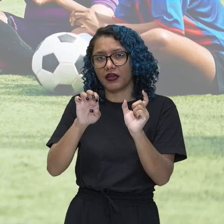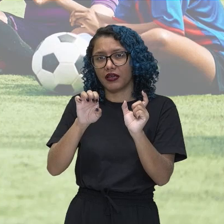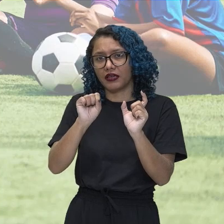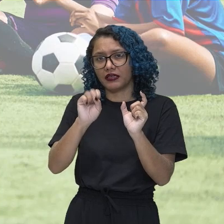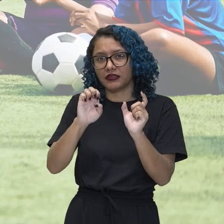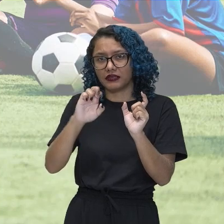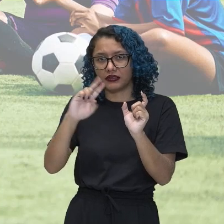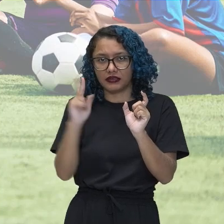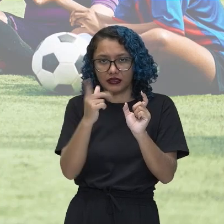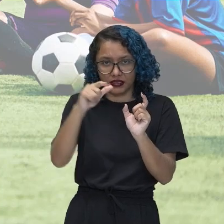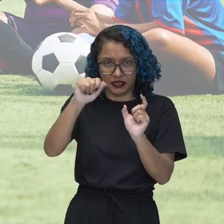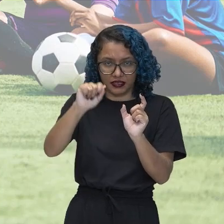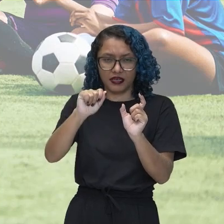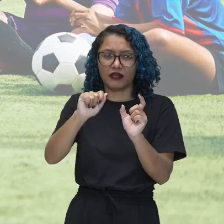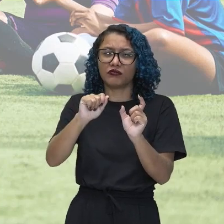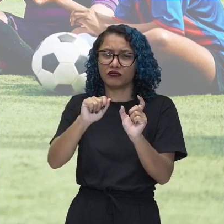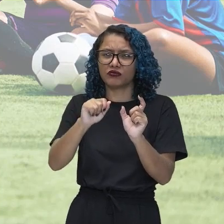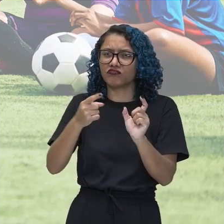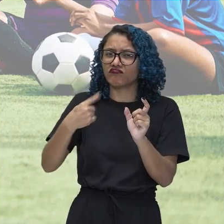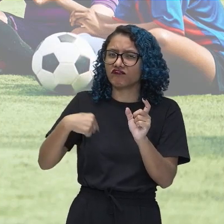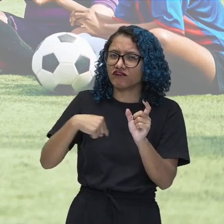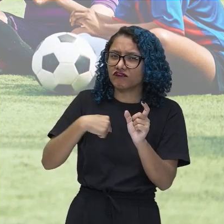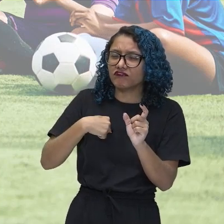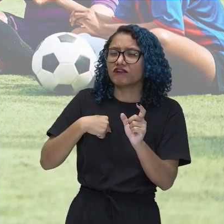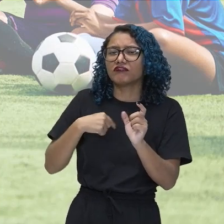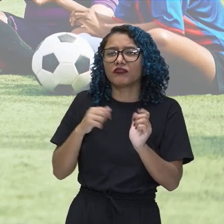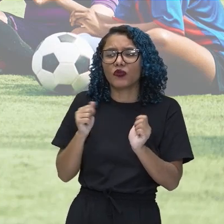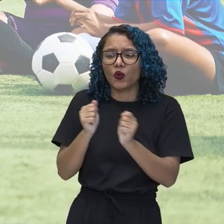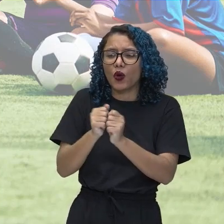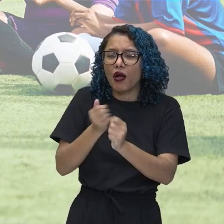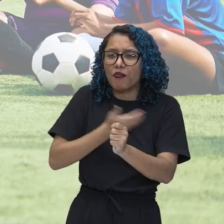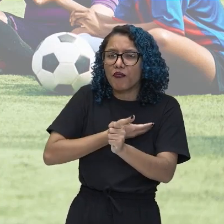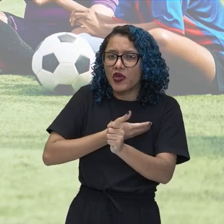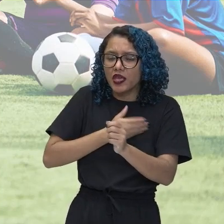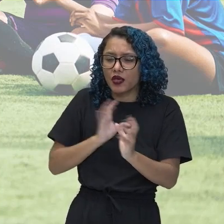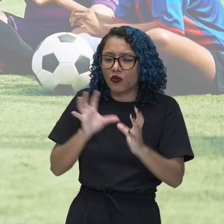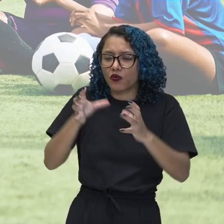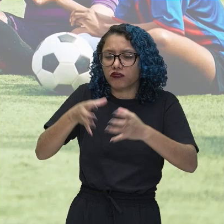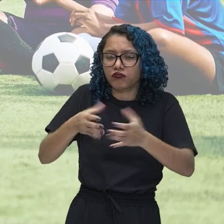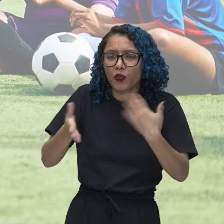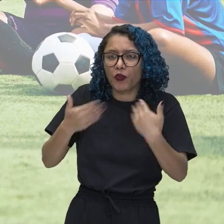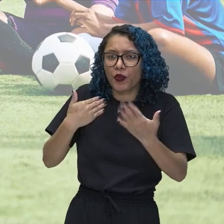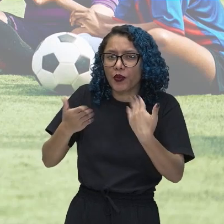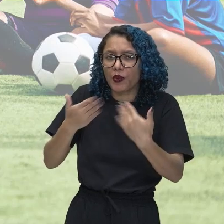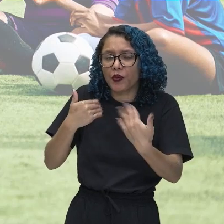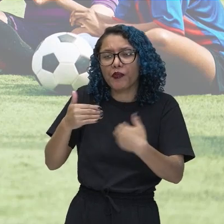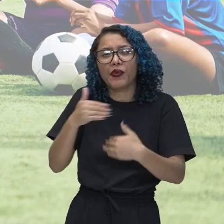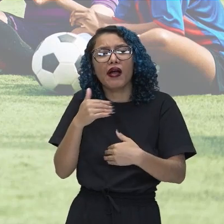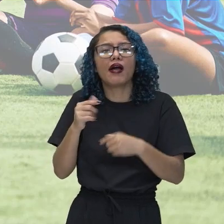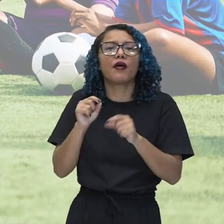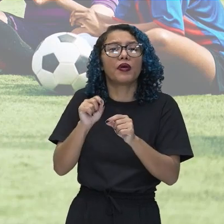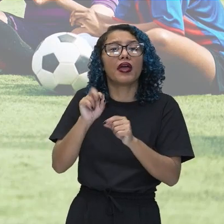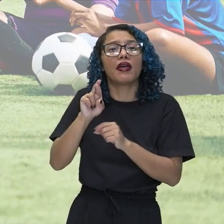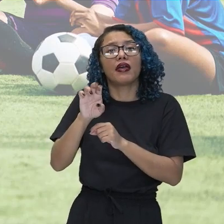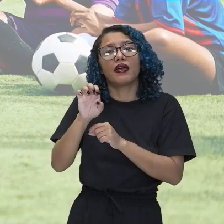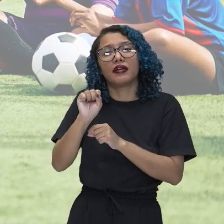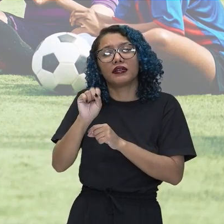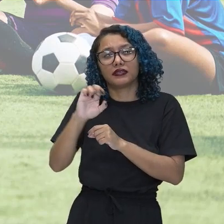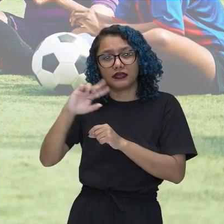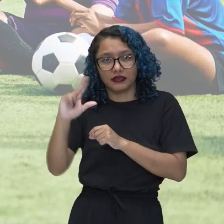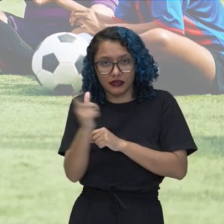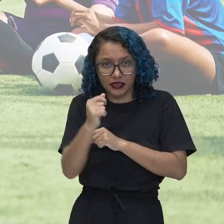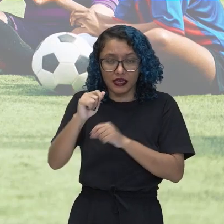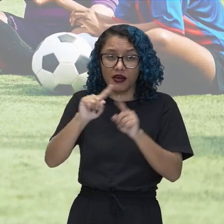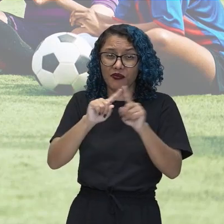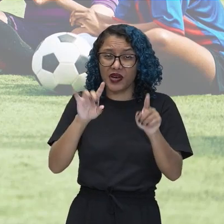resenha. Aí a gente tem essa imagem trazendo esse elemento da informalidade. Mas como eu falei, a resenha não